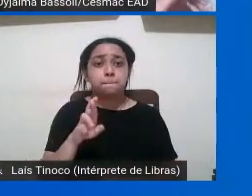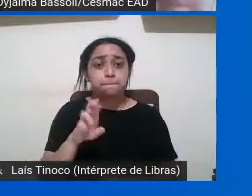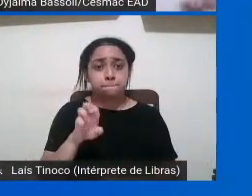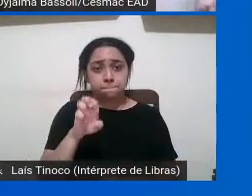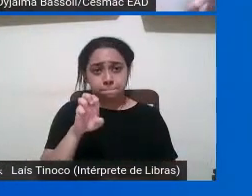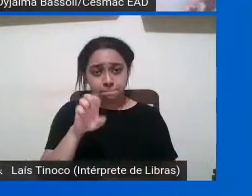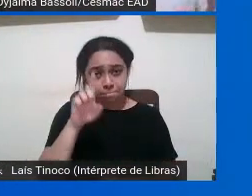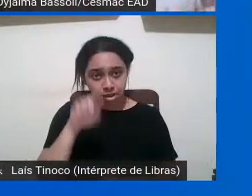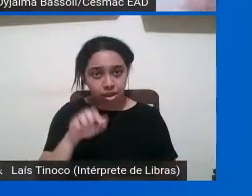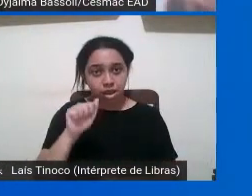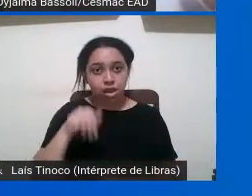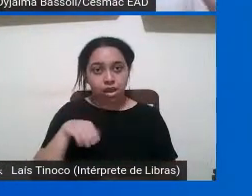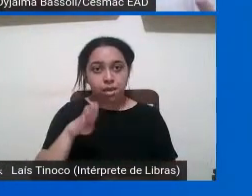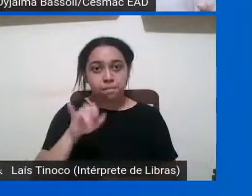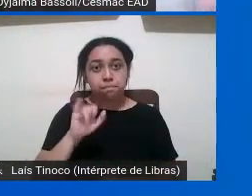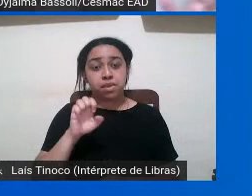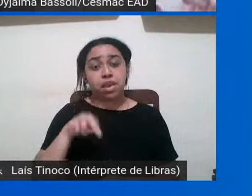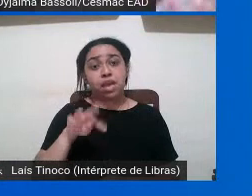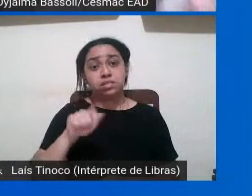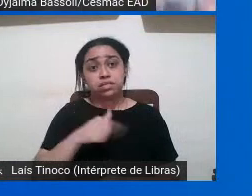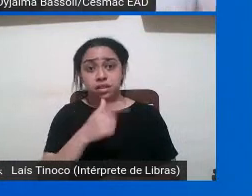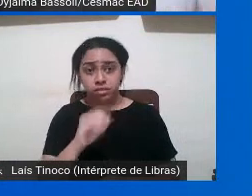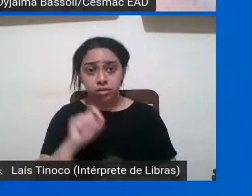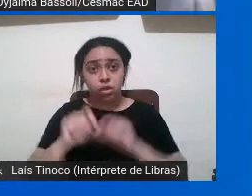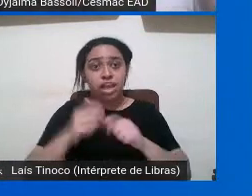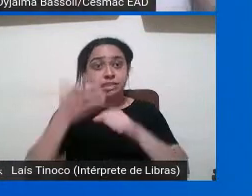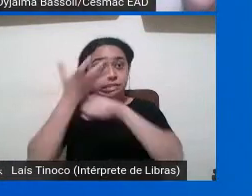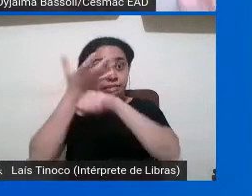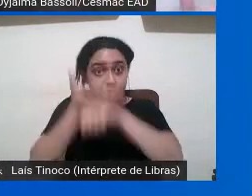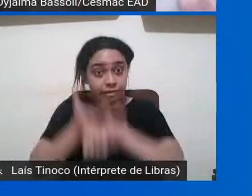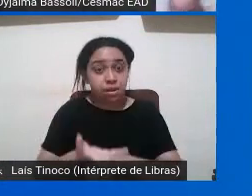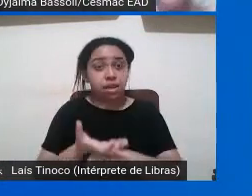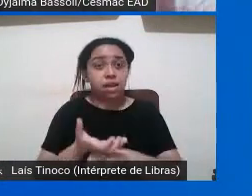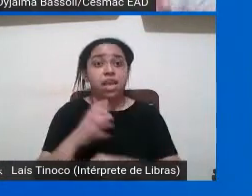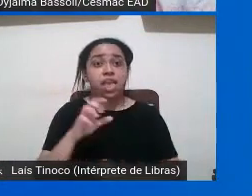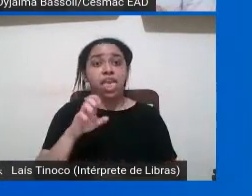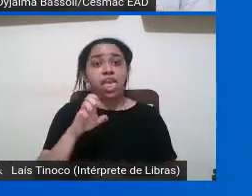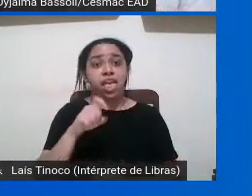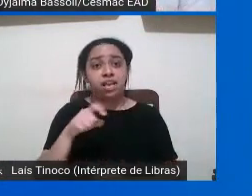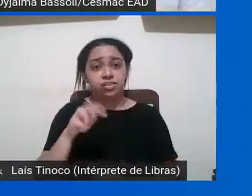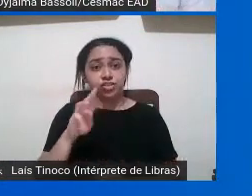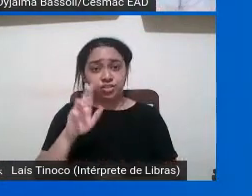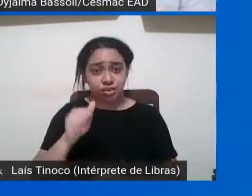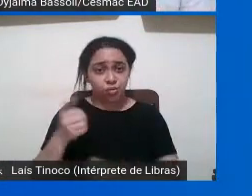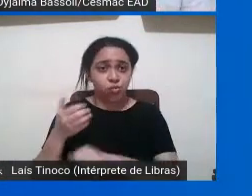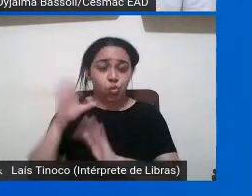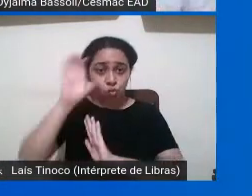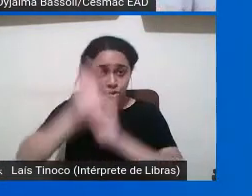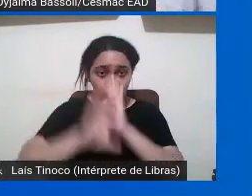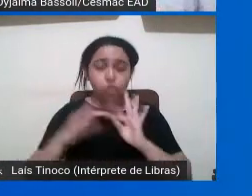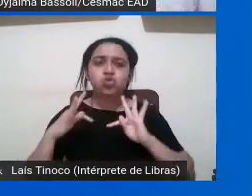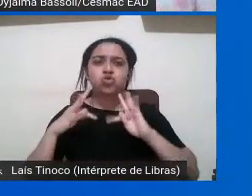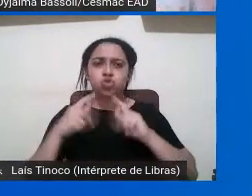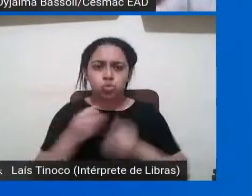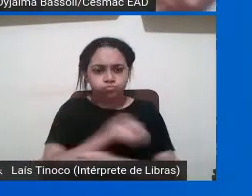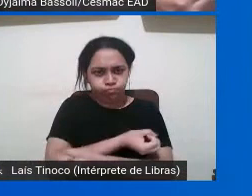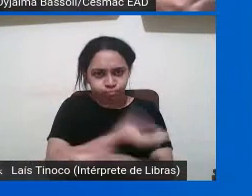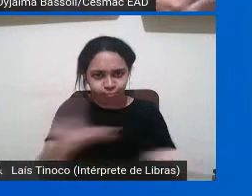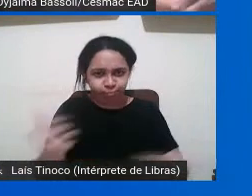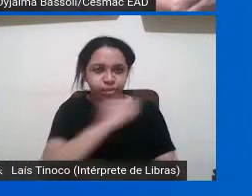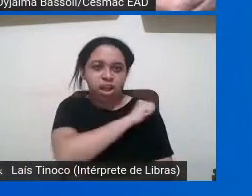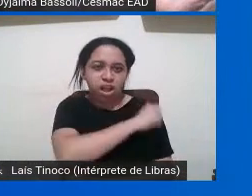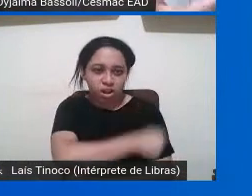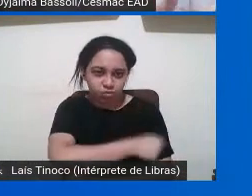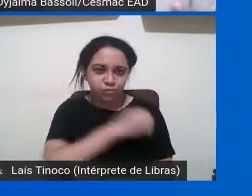disciplina é uma disciplina extracurricular e Auto institucional oferecida a todos os alunos matriculados então eu posso ter